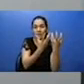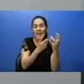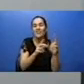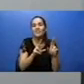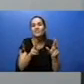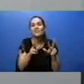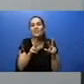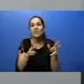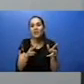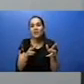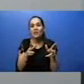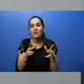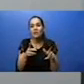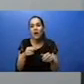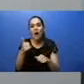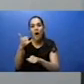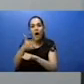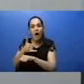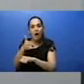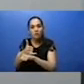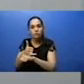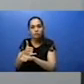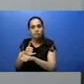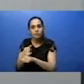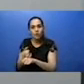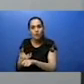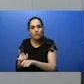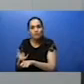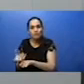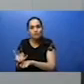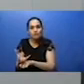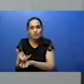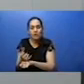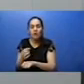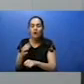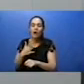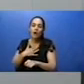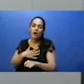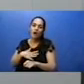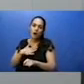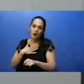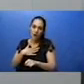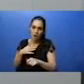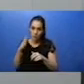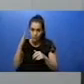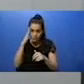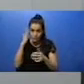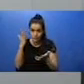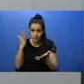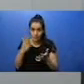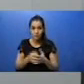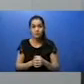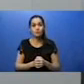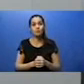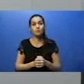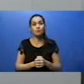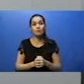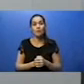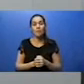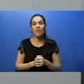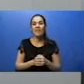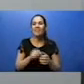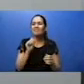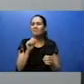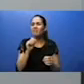que ocorre com a ferrugem, que ocorre de uma forma mais lenta. Então, esses conhecimentos dos fatores que alteram